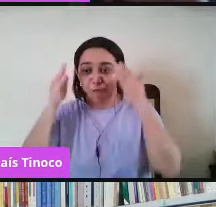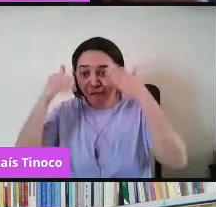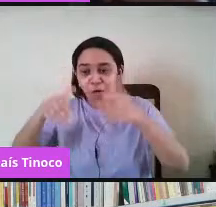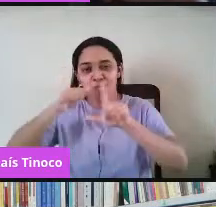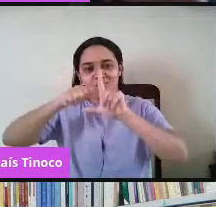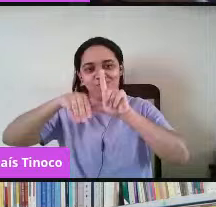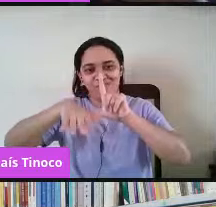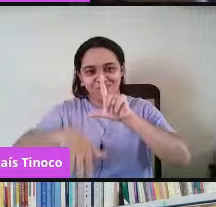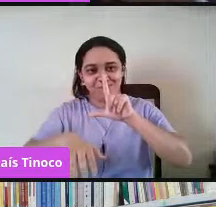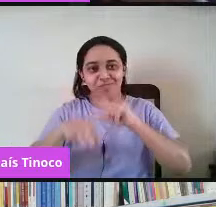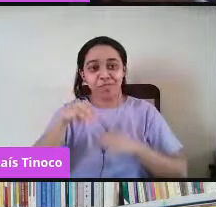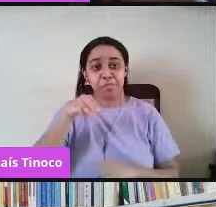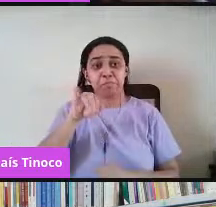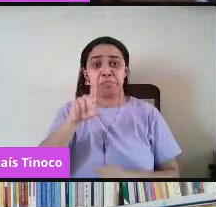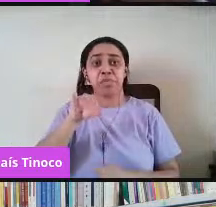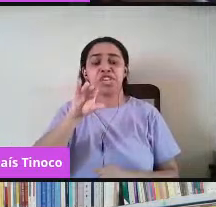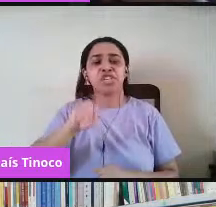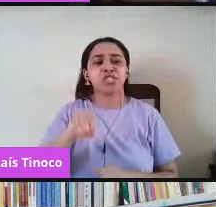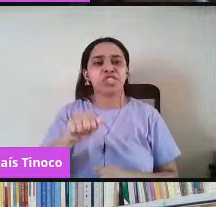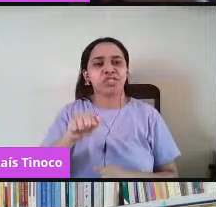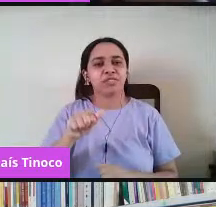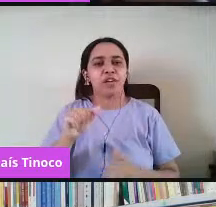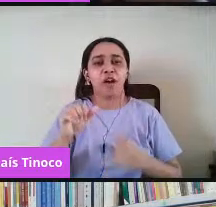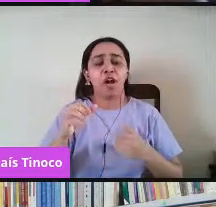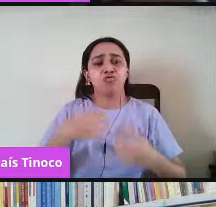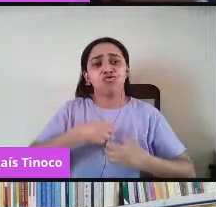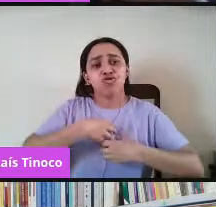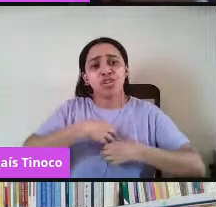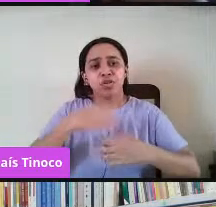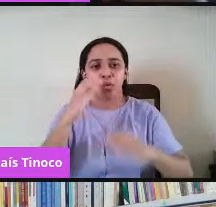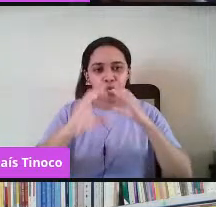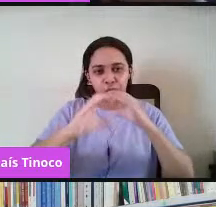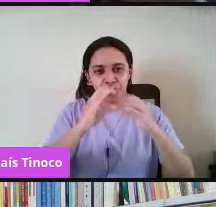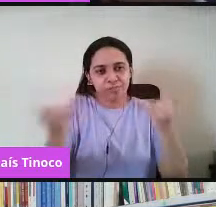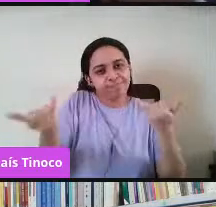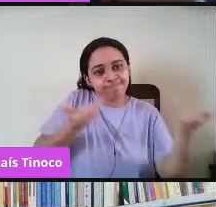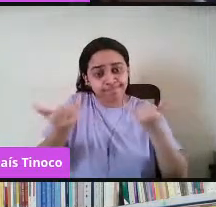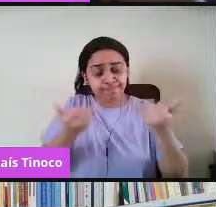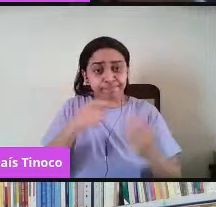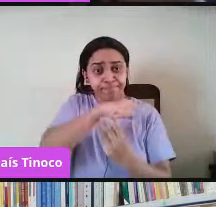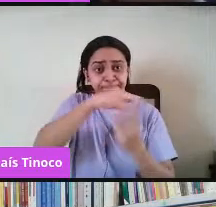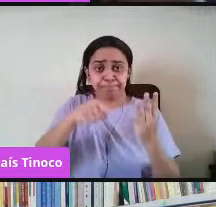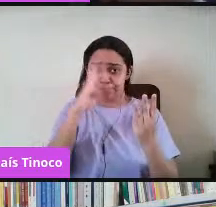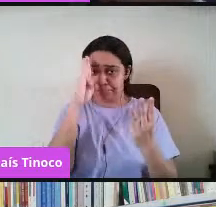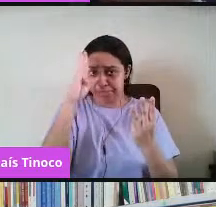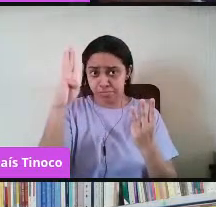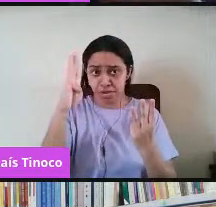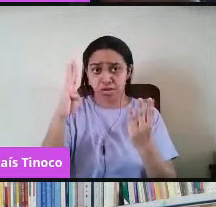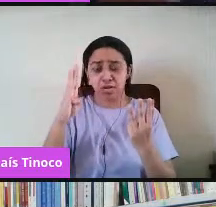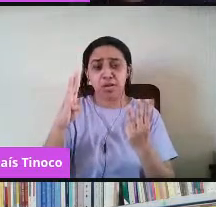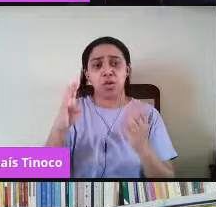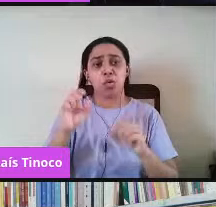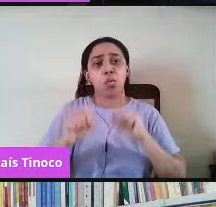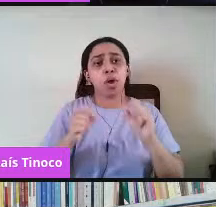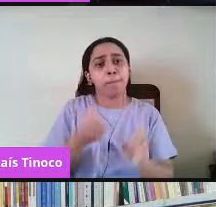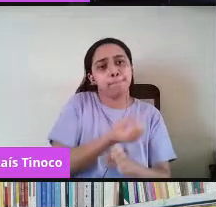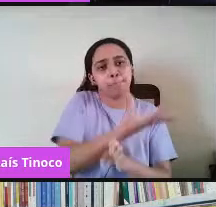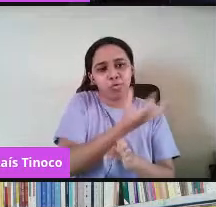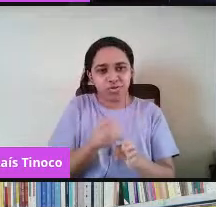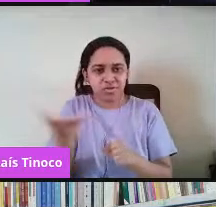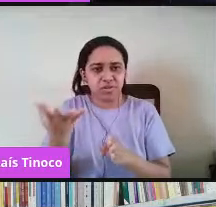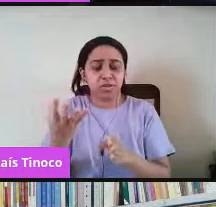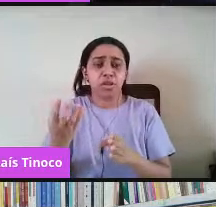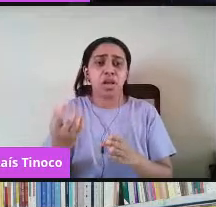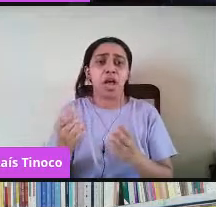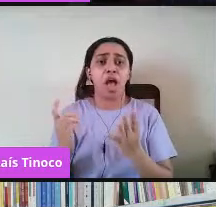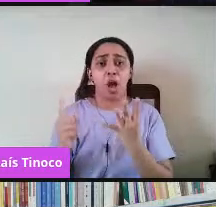mas é o meio de comunicação. E aí ele coloca três grandes modalidades, tem uma quarta que é a mista, né, que é a mistura de qualquer uma delas